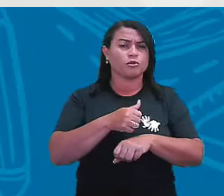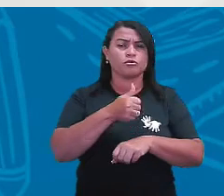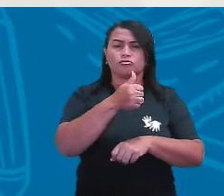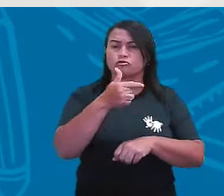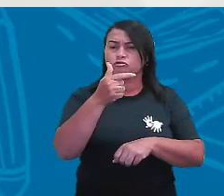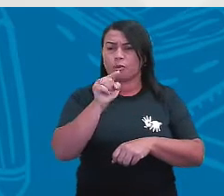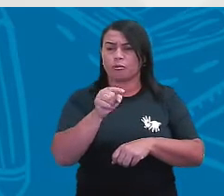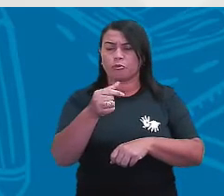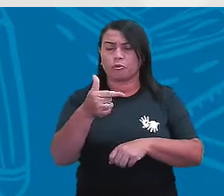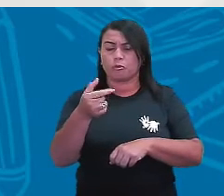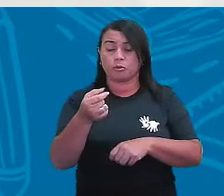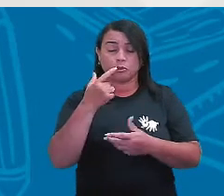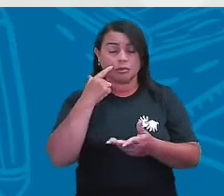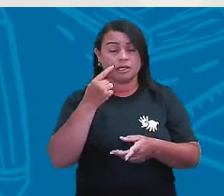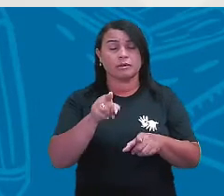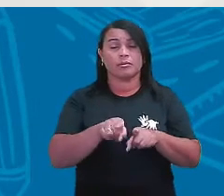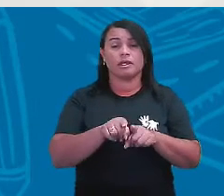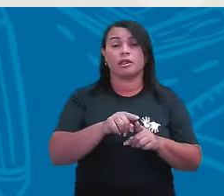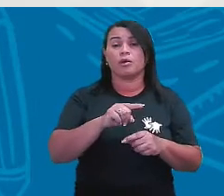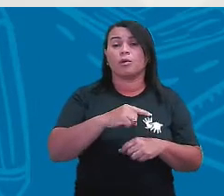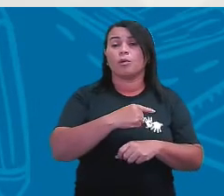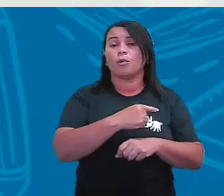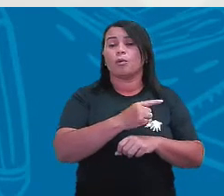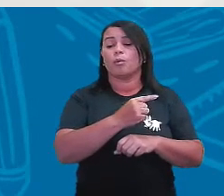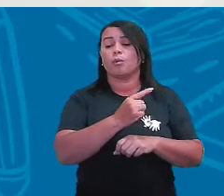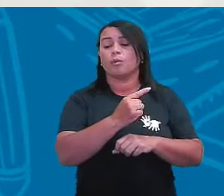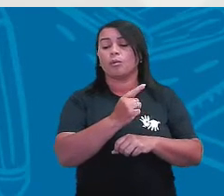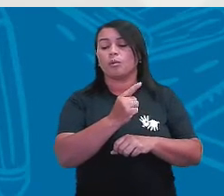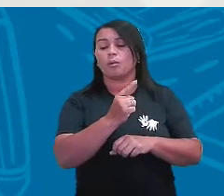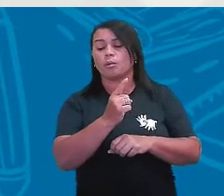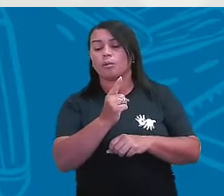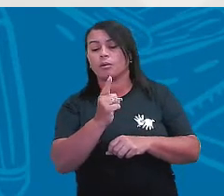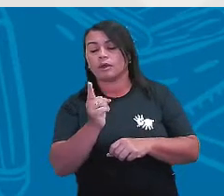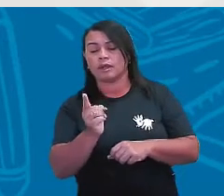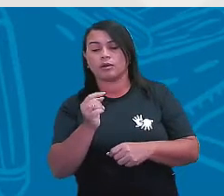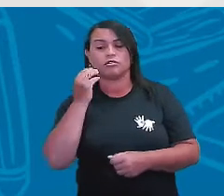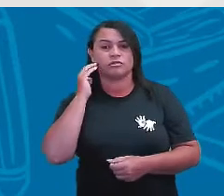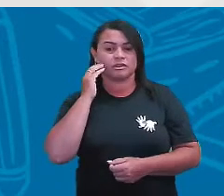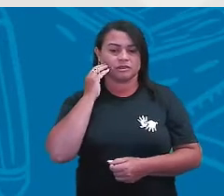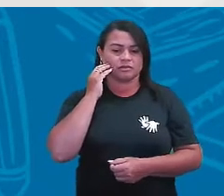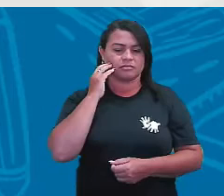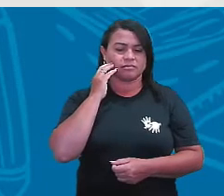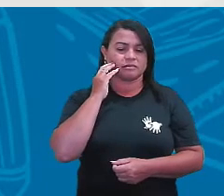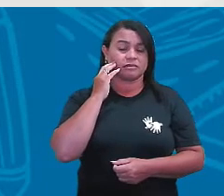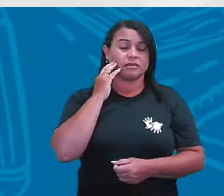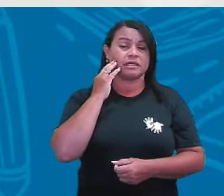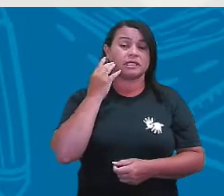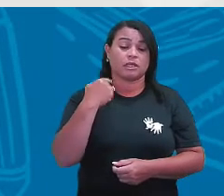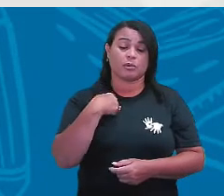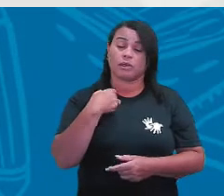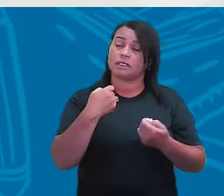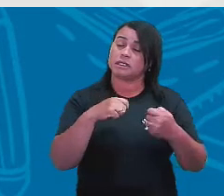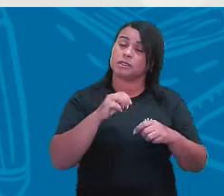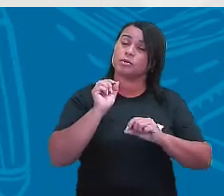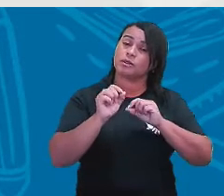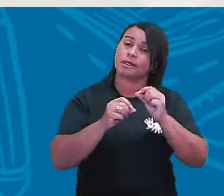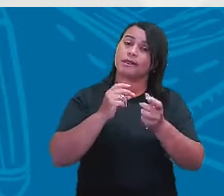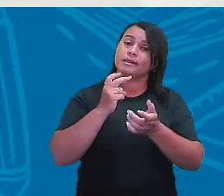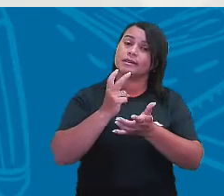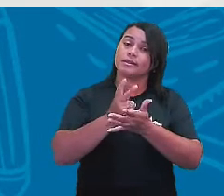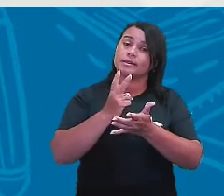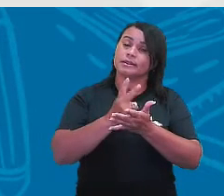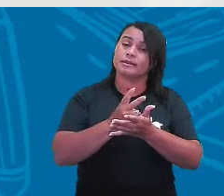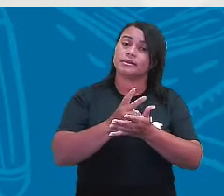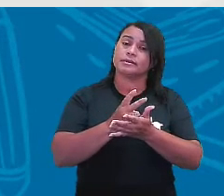bonitinha. Já o analógico são esses famosos relógios de ponteiro, né? E aí eu preciso toda aquela história